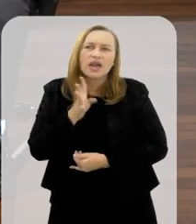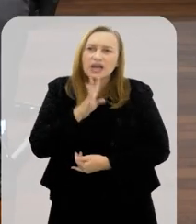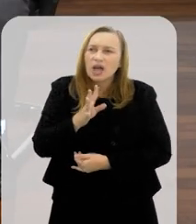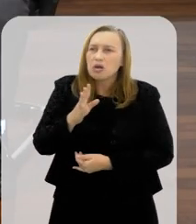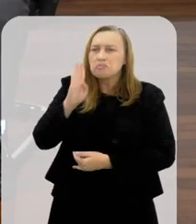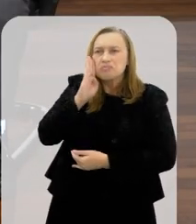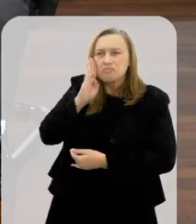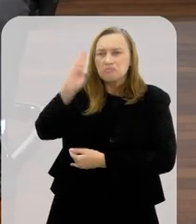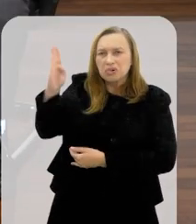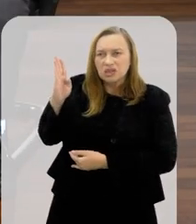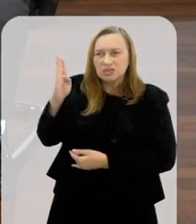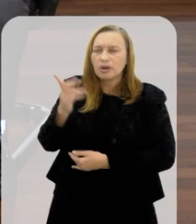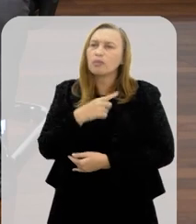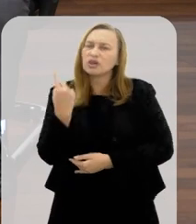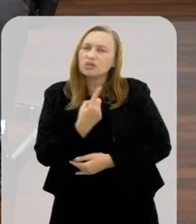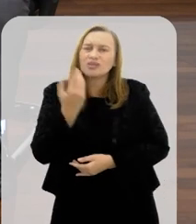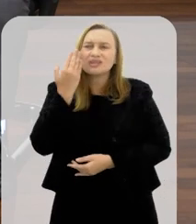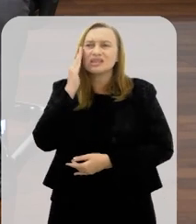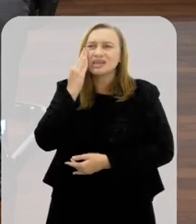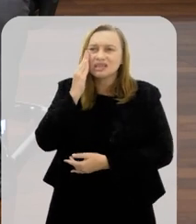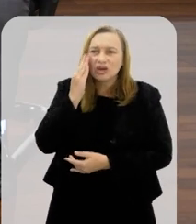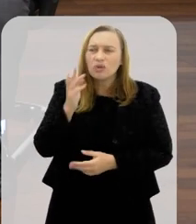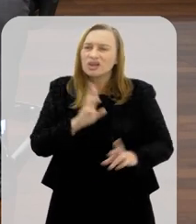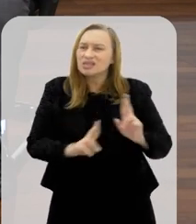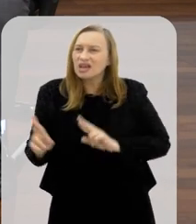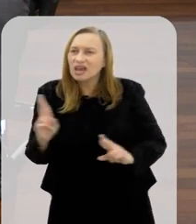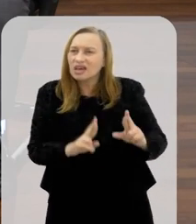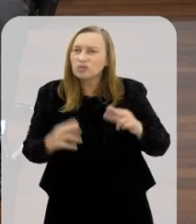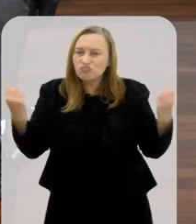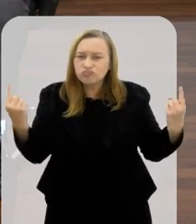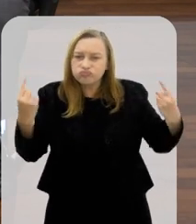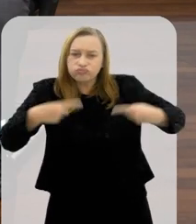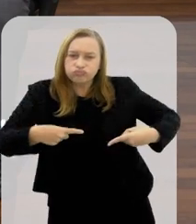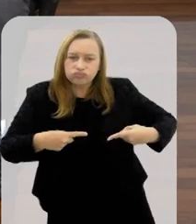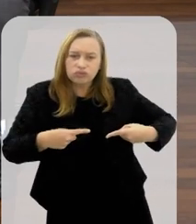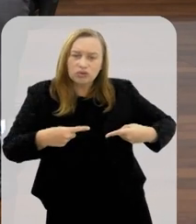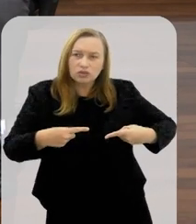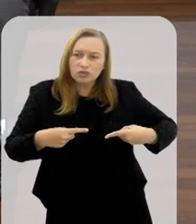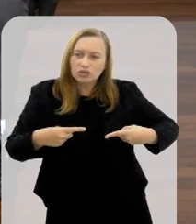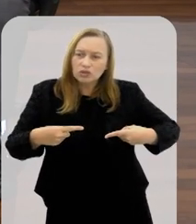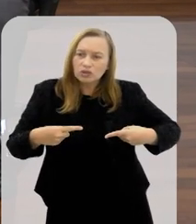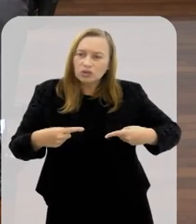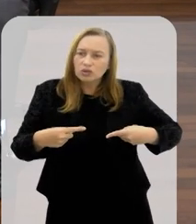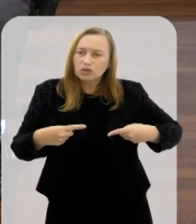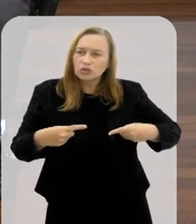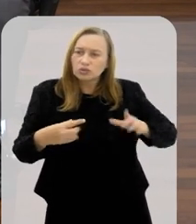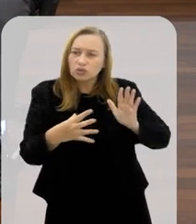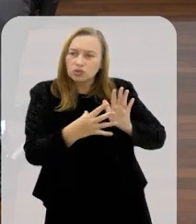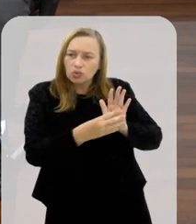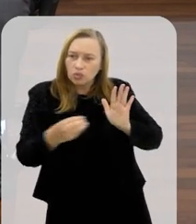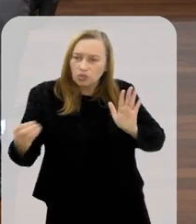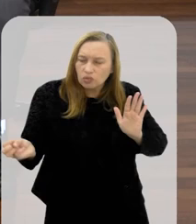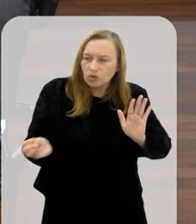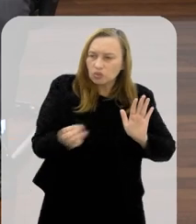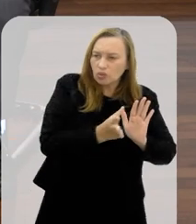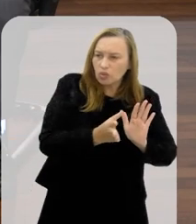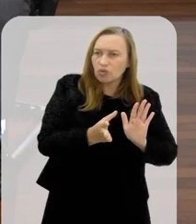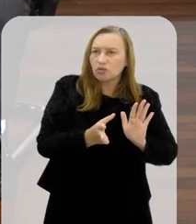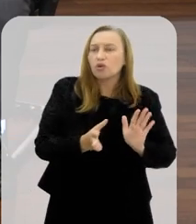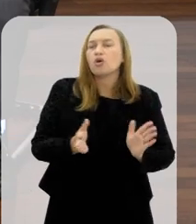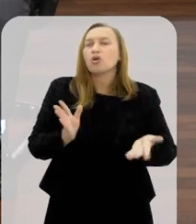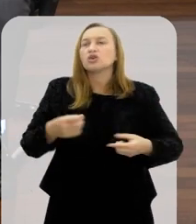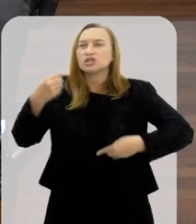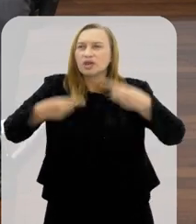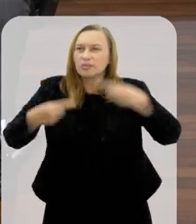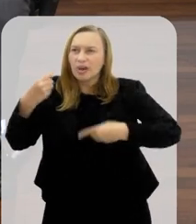e que são fundamentais para nós entendermos essa relação que é Um Desafio inclusive da modernidade nós sabemos eess se debate